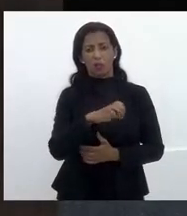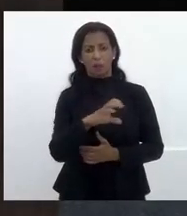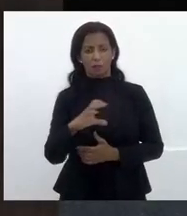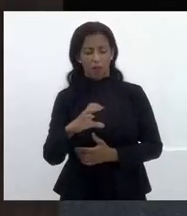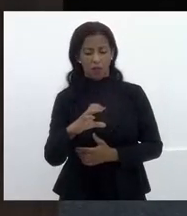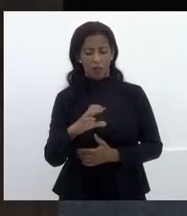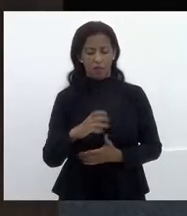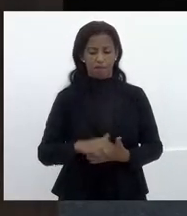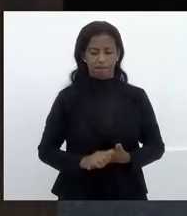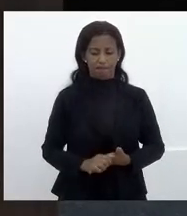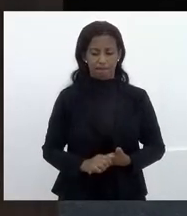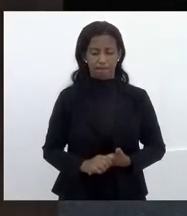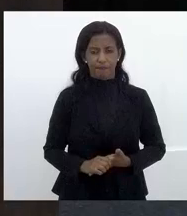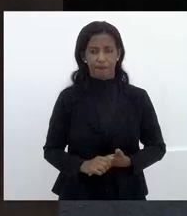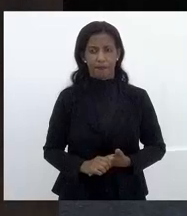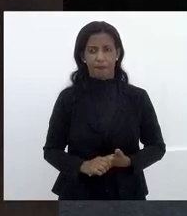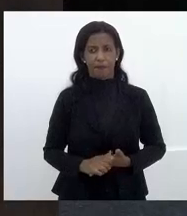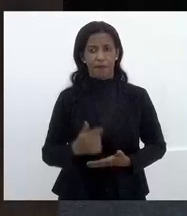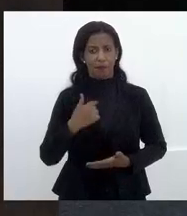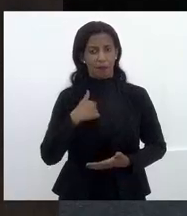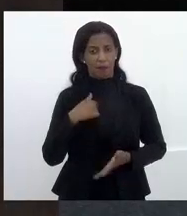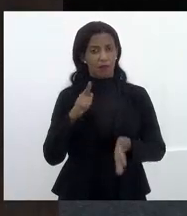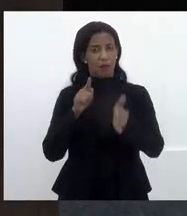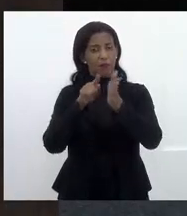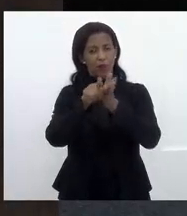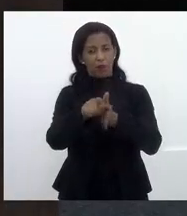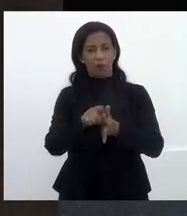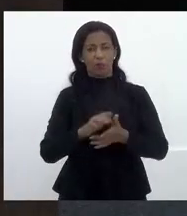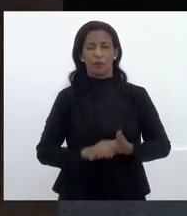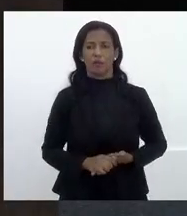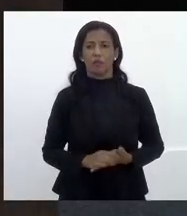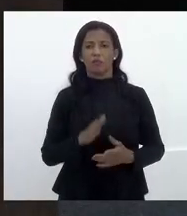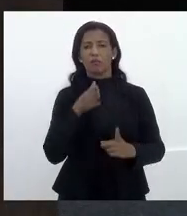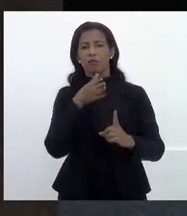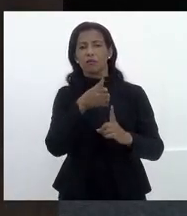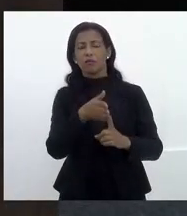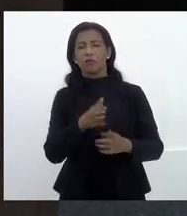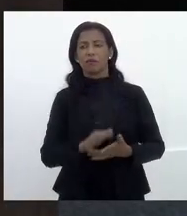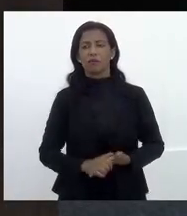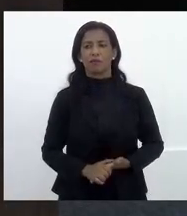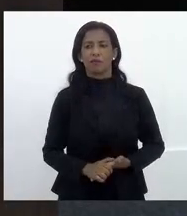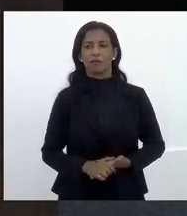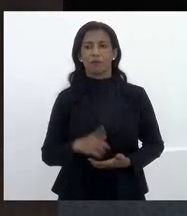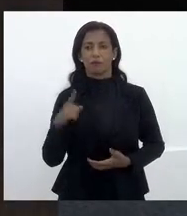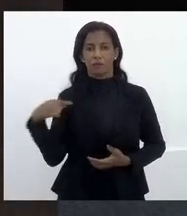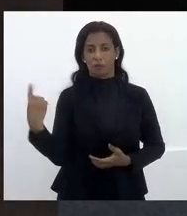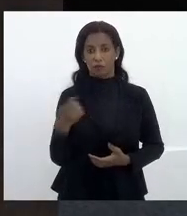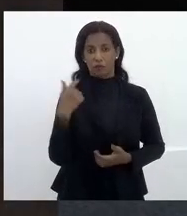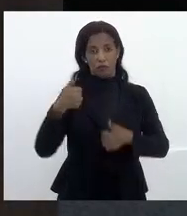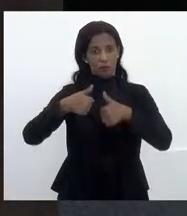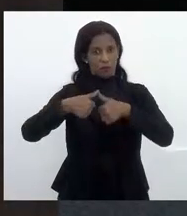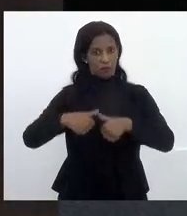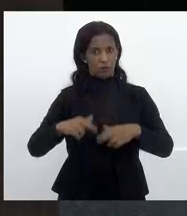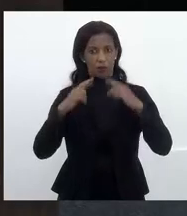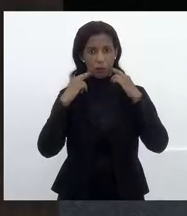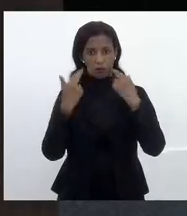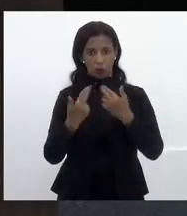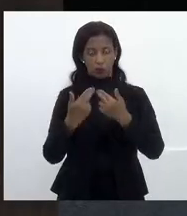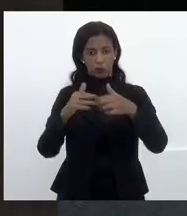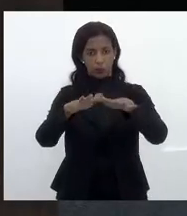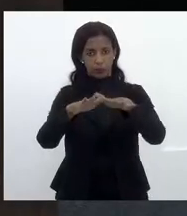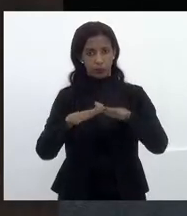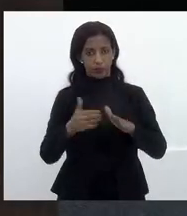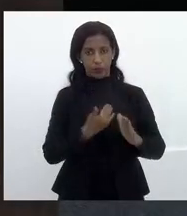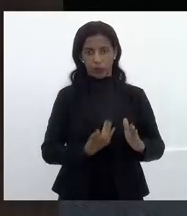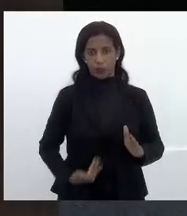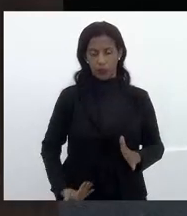peça aí a minha pergunta o presidente vai no seguinte sentido e aqui na audiência pública